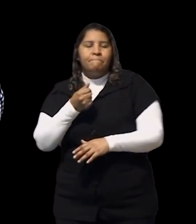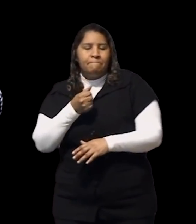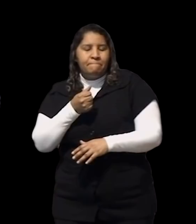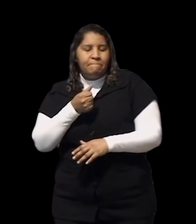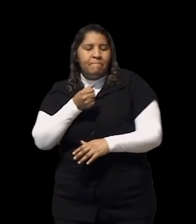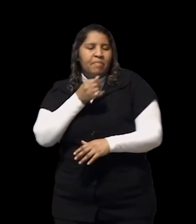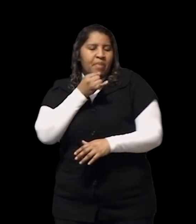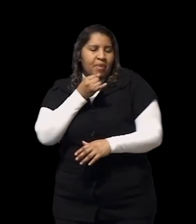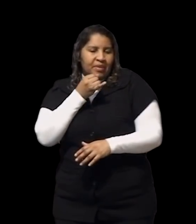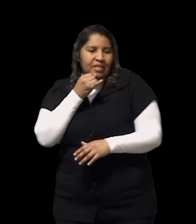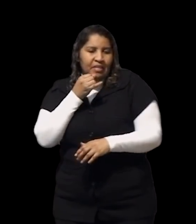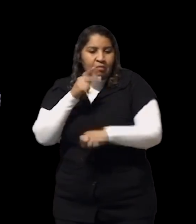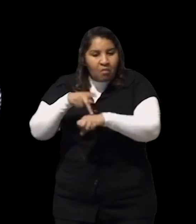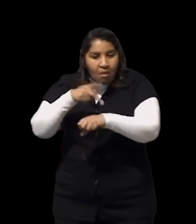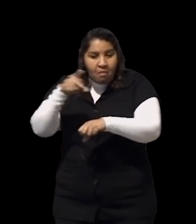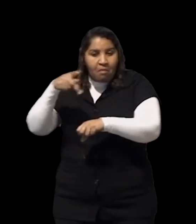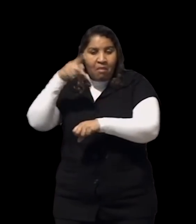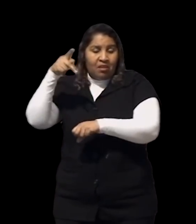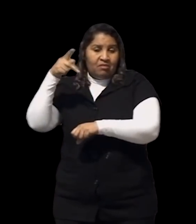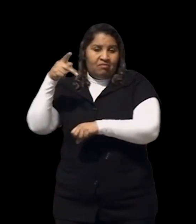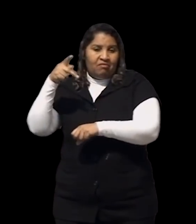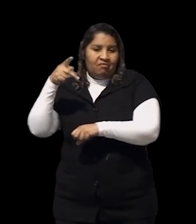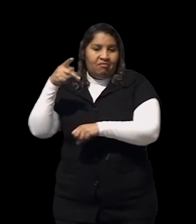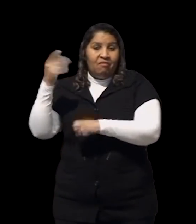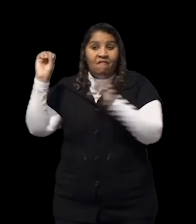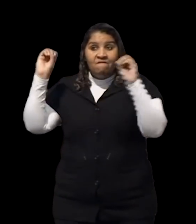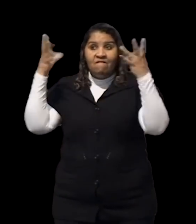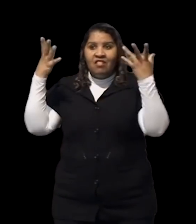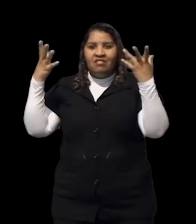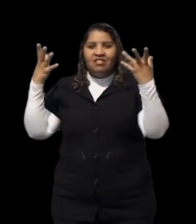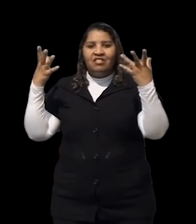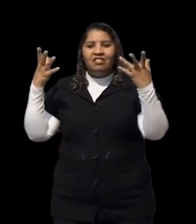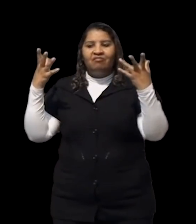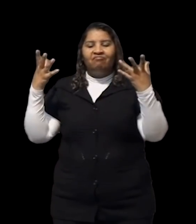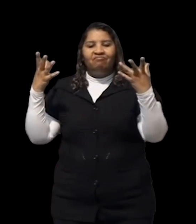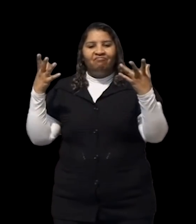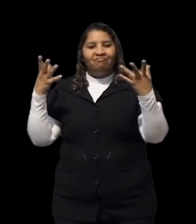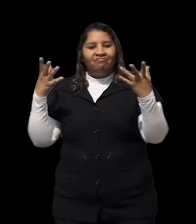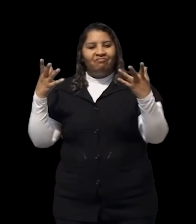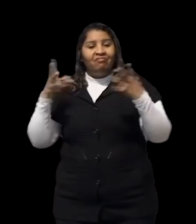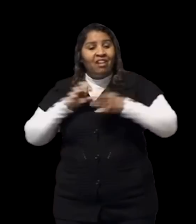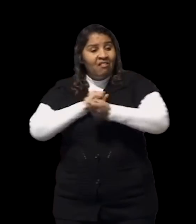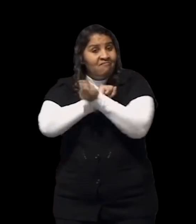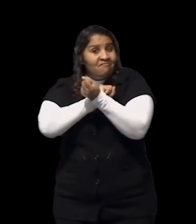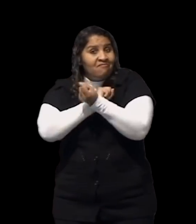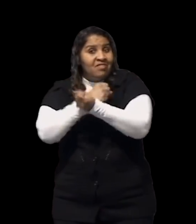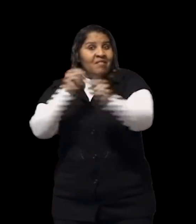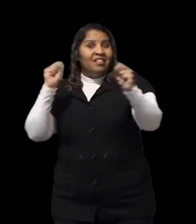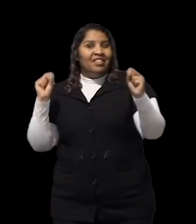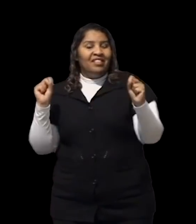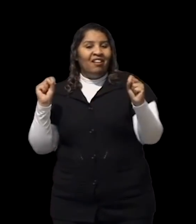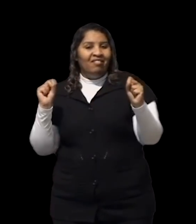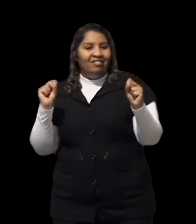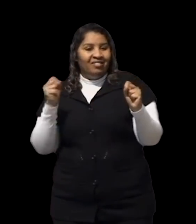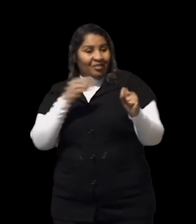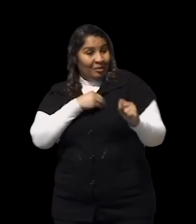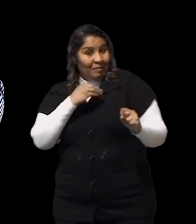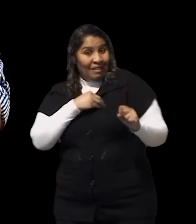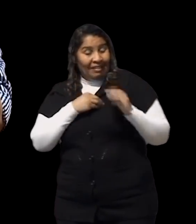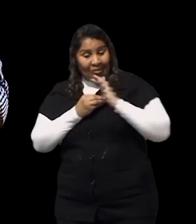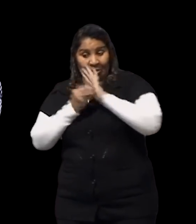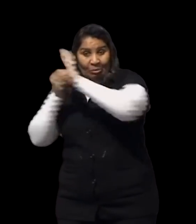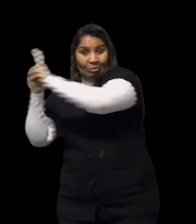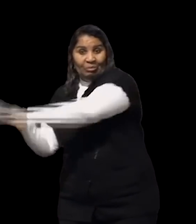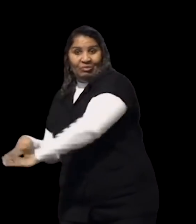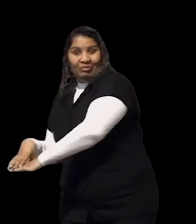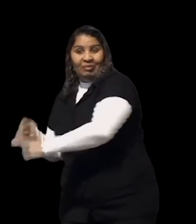não entende que terra da Promessa é uma terra para lhe pedir por quê Porque a Escrava ocorre do deserto sempre que a gente vai chegar numa Promessa é